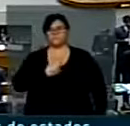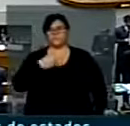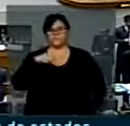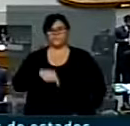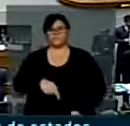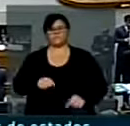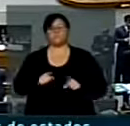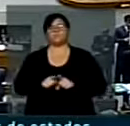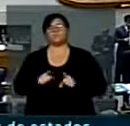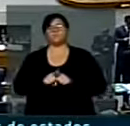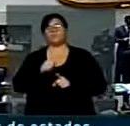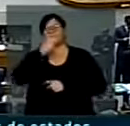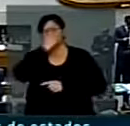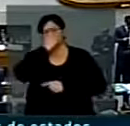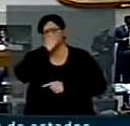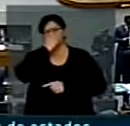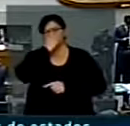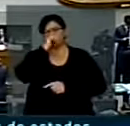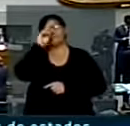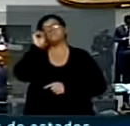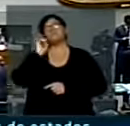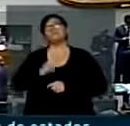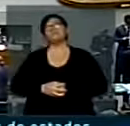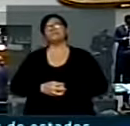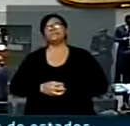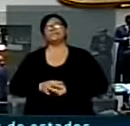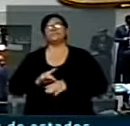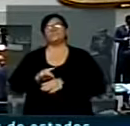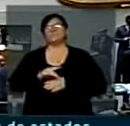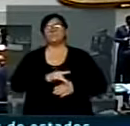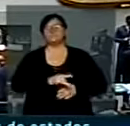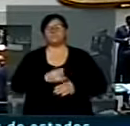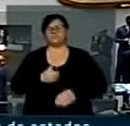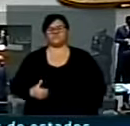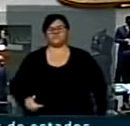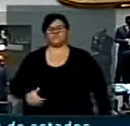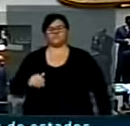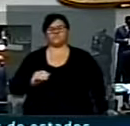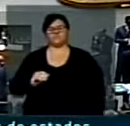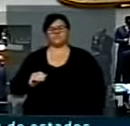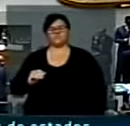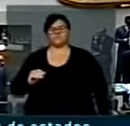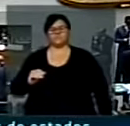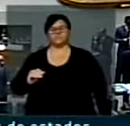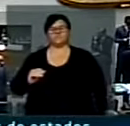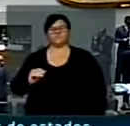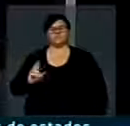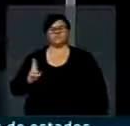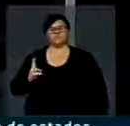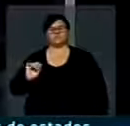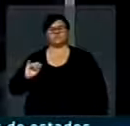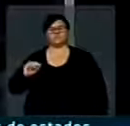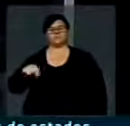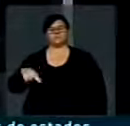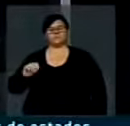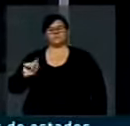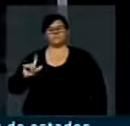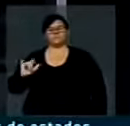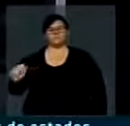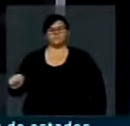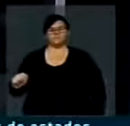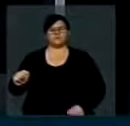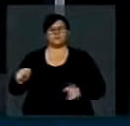a presença do líder do governo, o deputado Arlindo Quinalha, rebatendo os